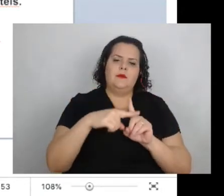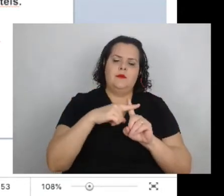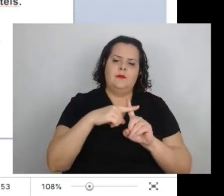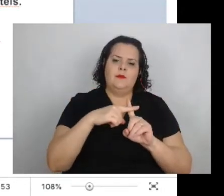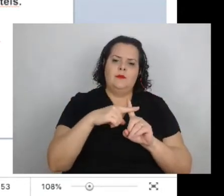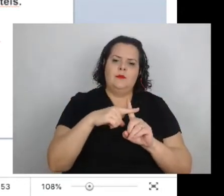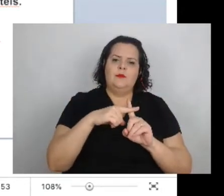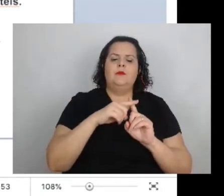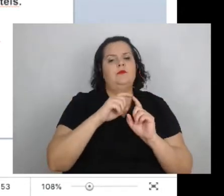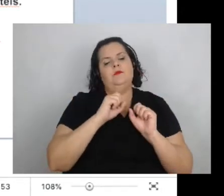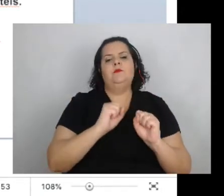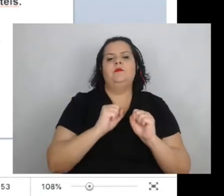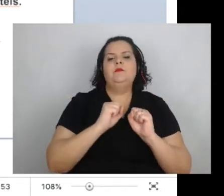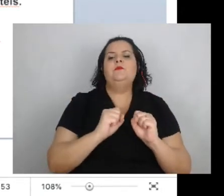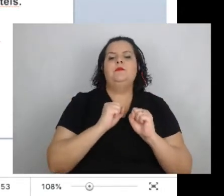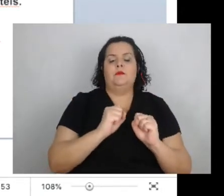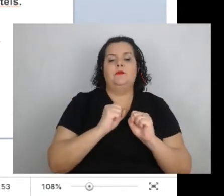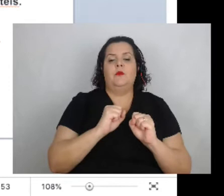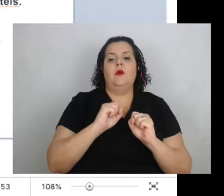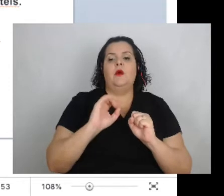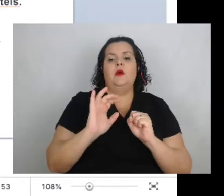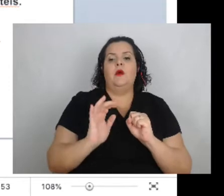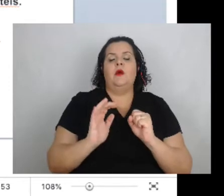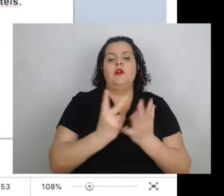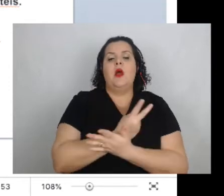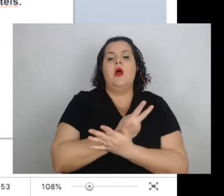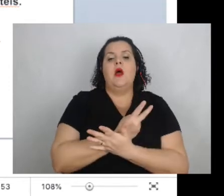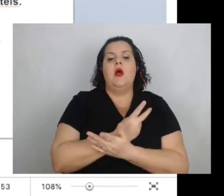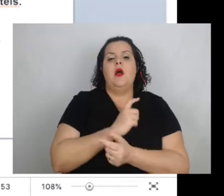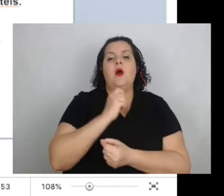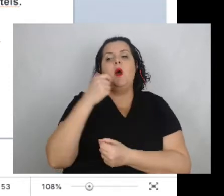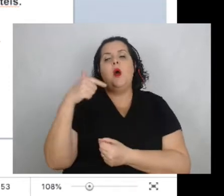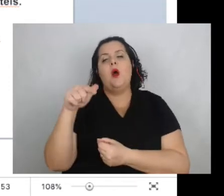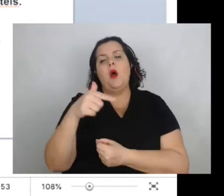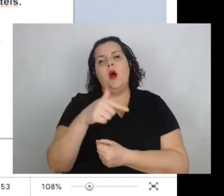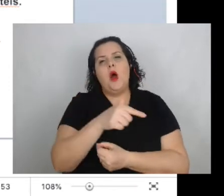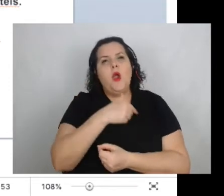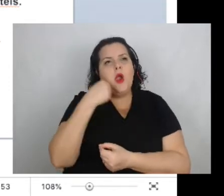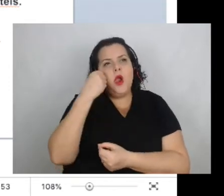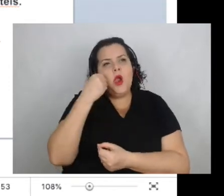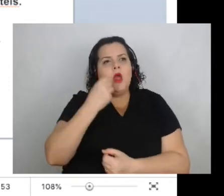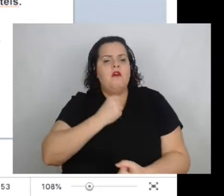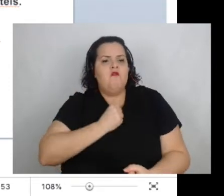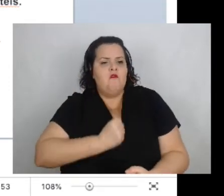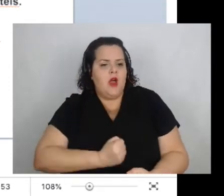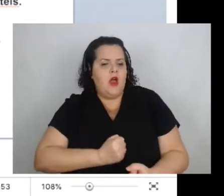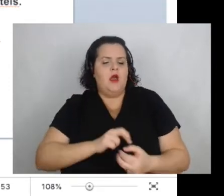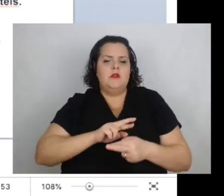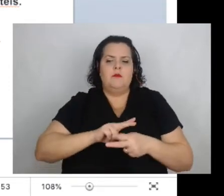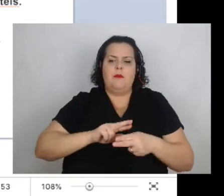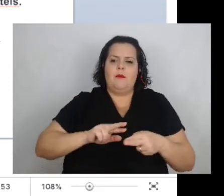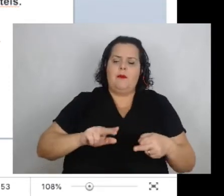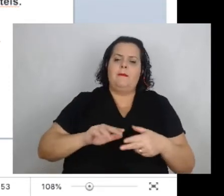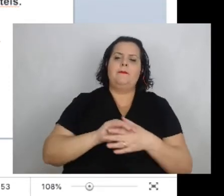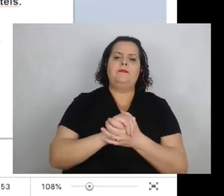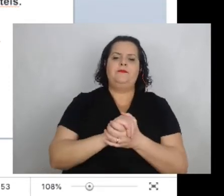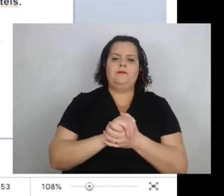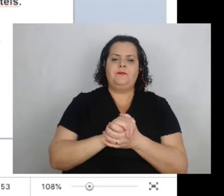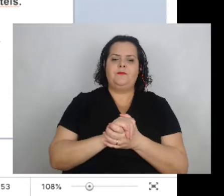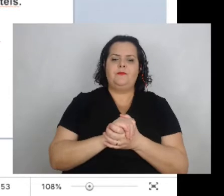podemos utilizar outras amostras, como eu mostrei, por exemplo, as fezes, e a diversidade dos testes